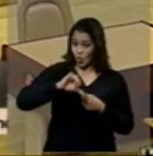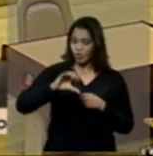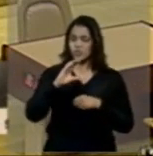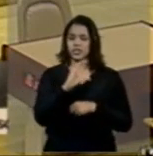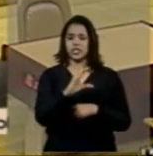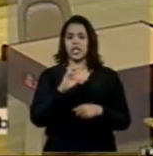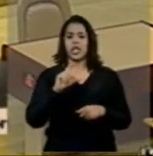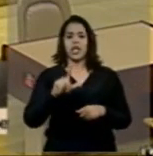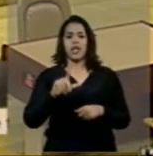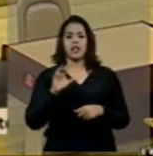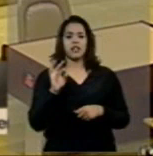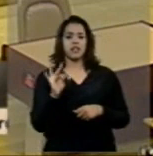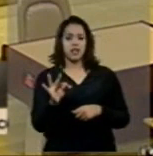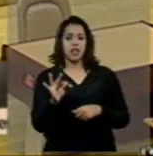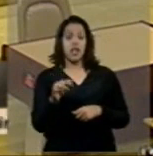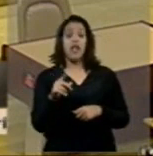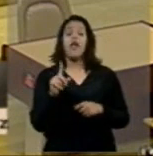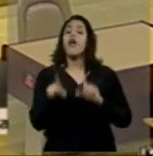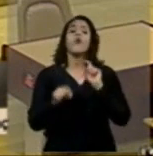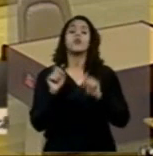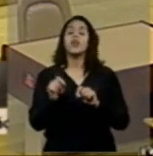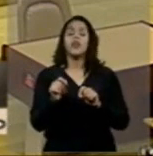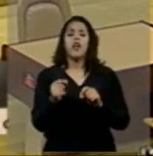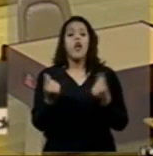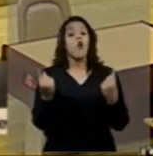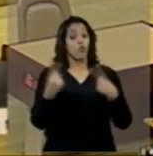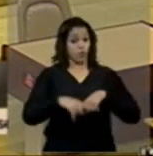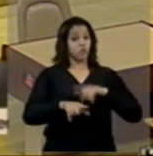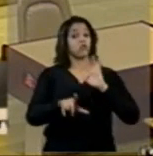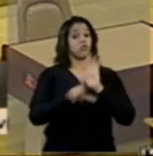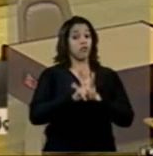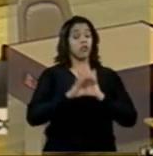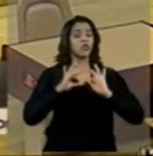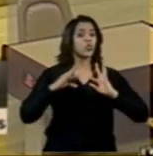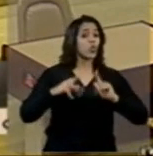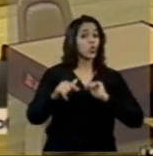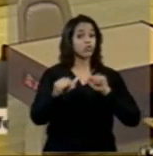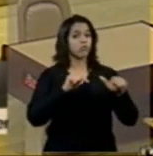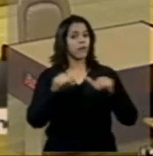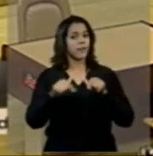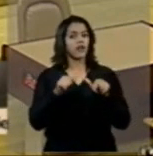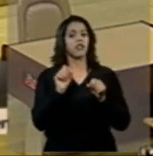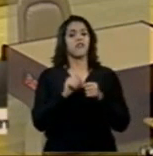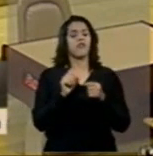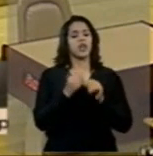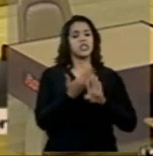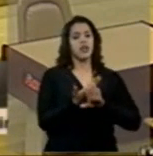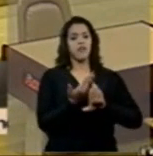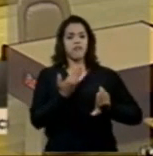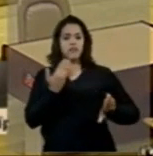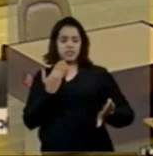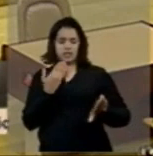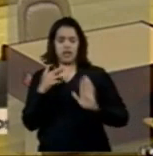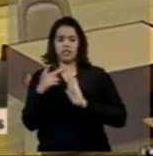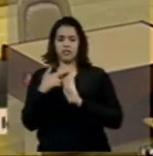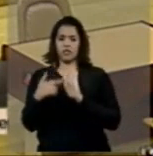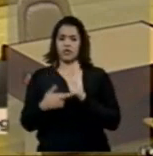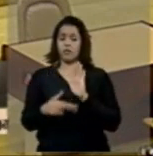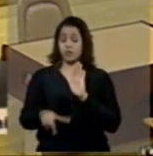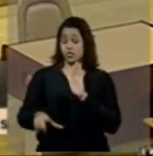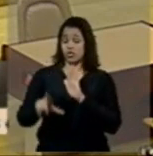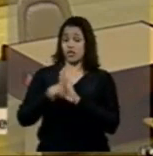declara fraudulenta toda atividade que leve a afastar as normas legais